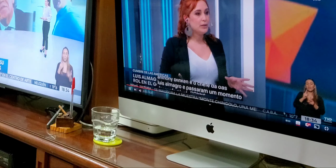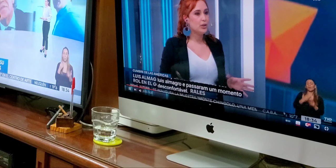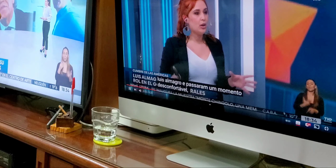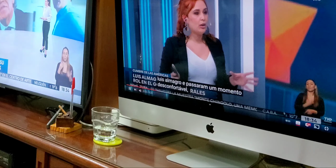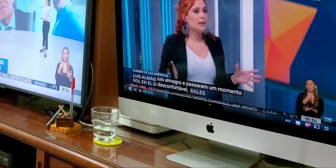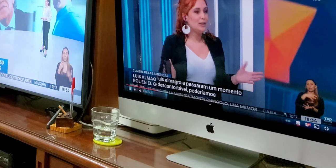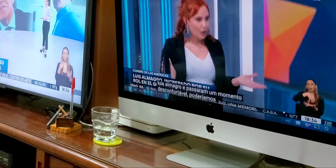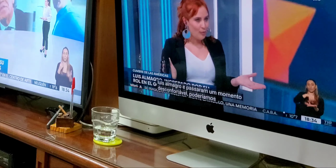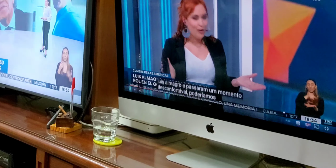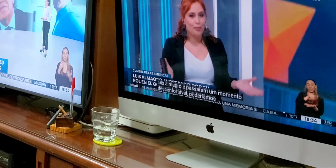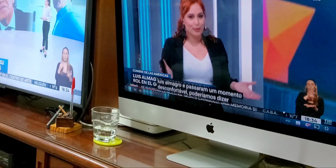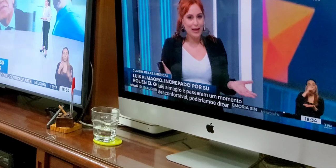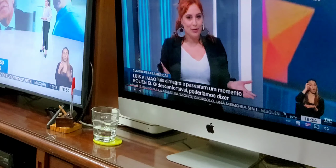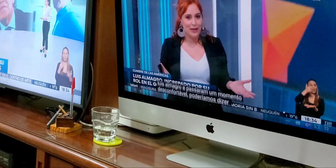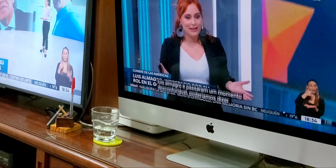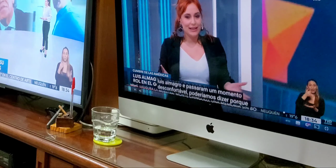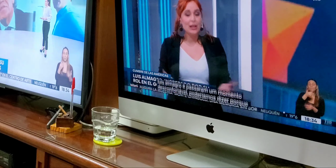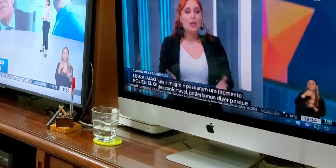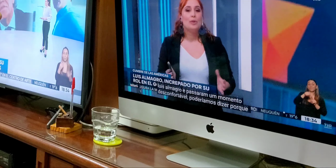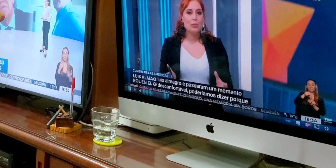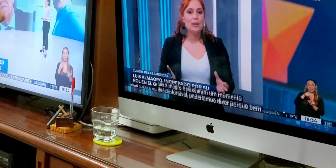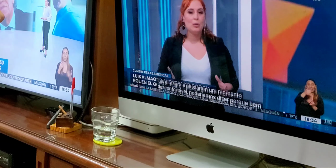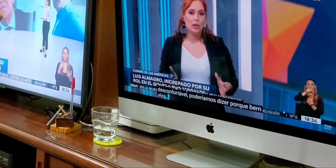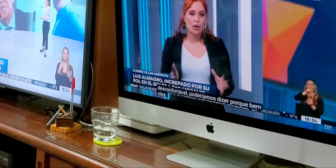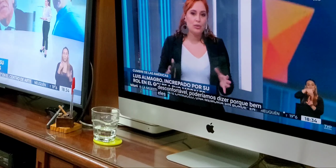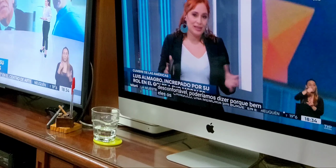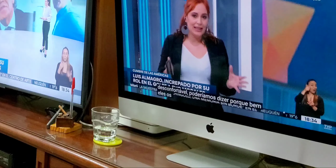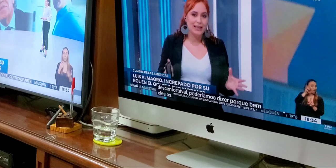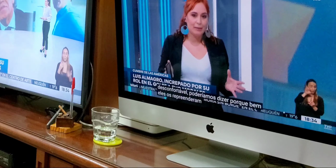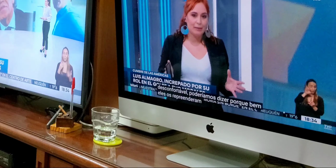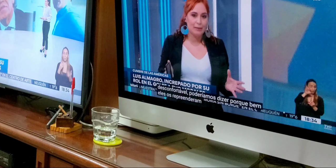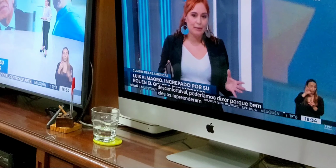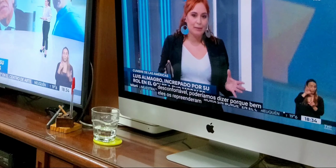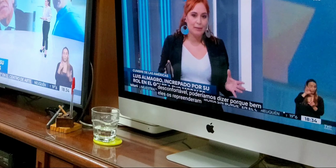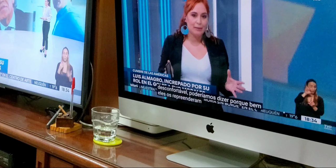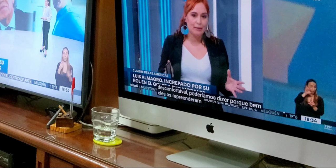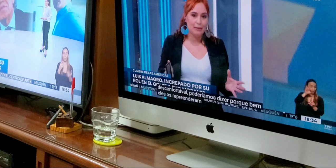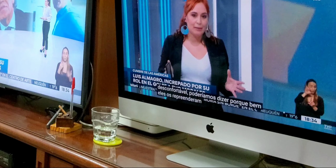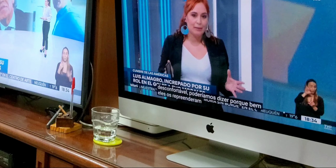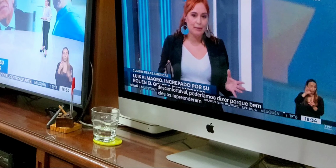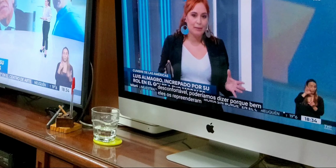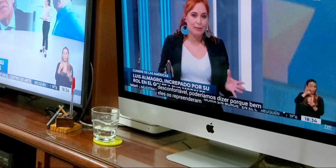un momento incómodo, podríamos decir, porque bueno, los